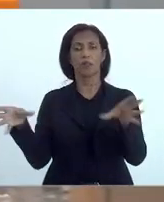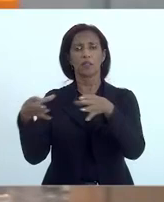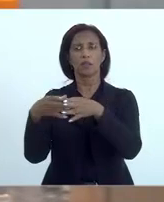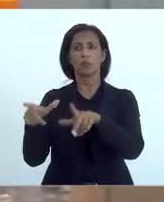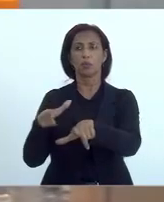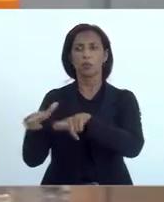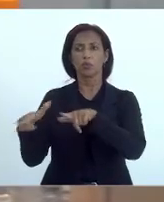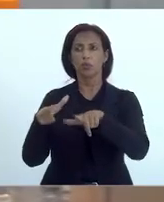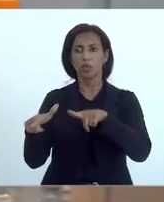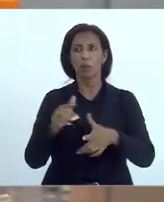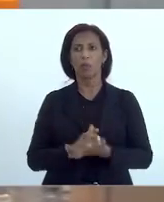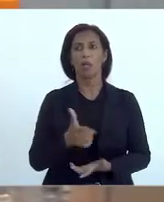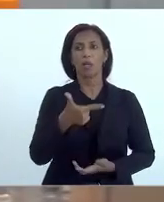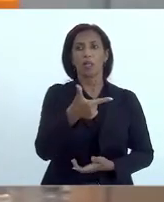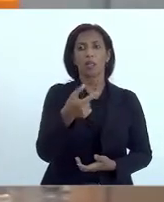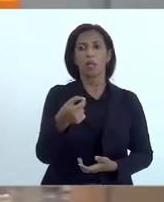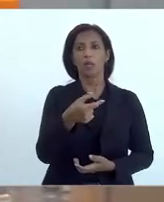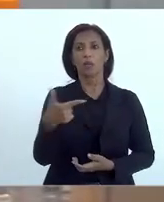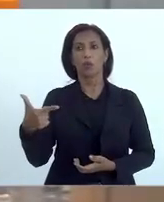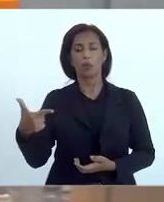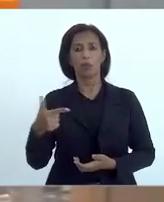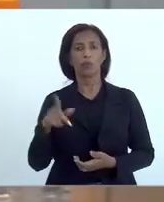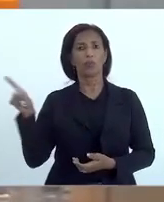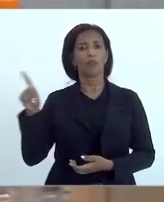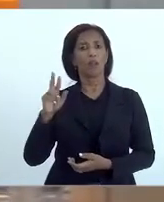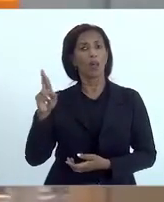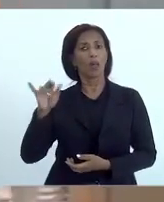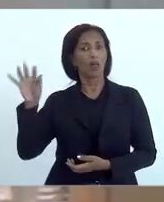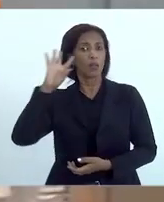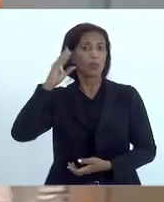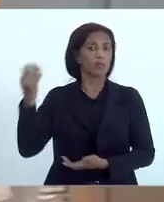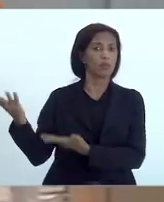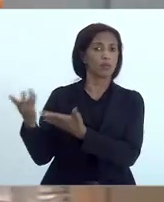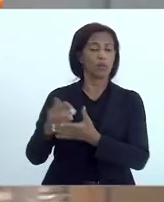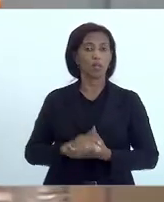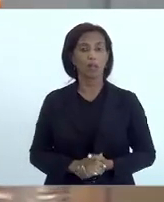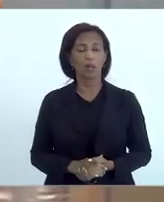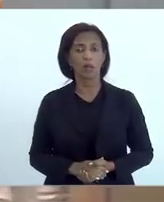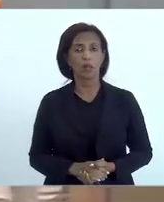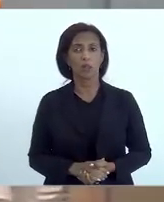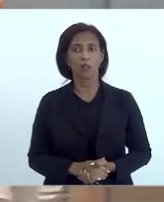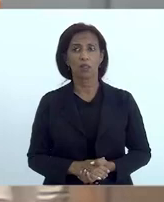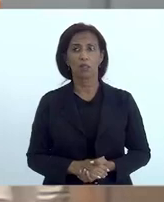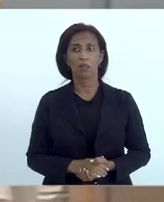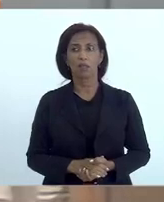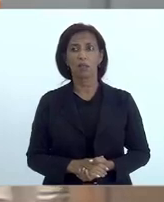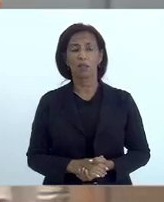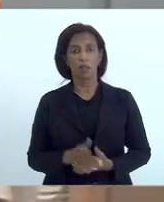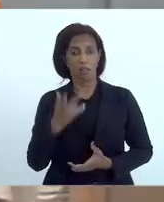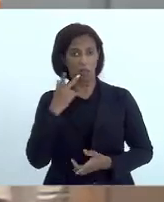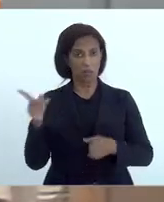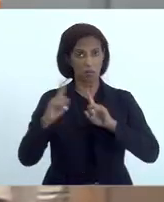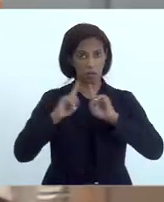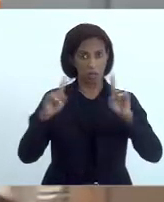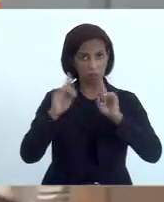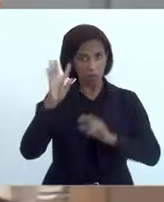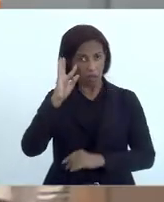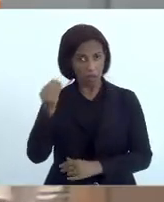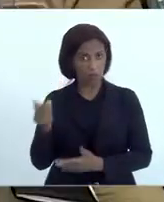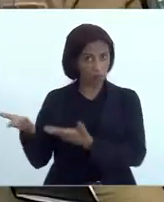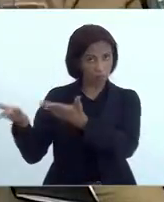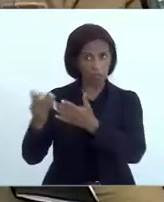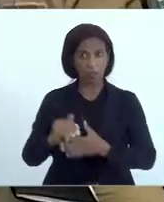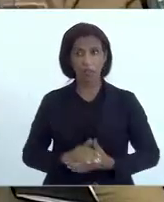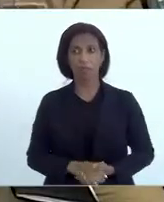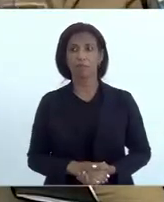grupo de trabalho todo mundo que é de 2012 lá no gabinete do deputado realizar que resolve foi Ah tá resolvido o problema ele não questionador vai lá resolve